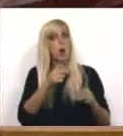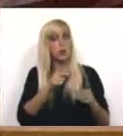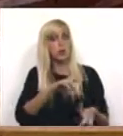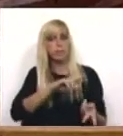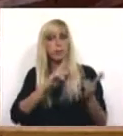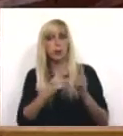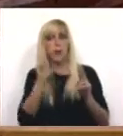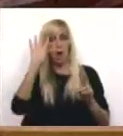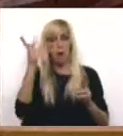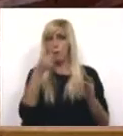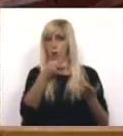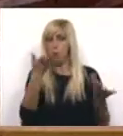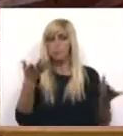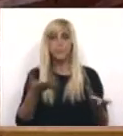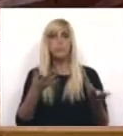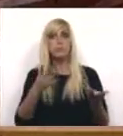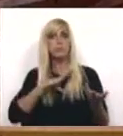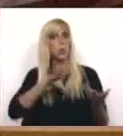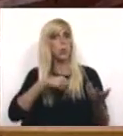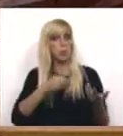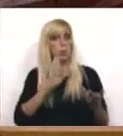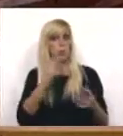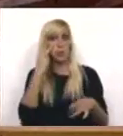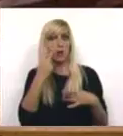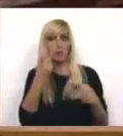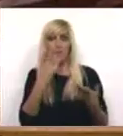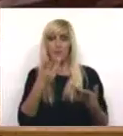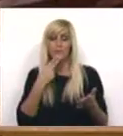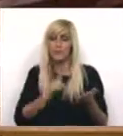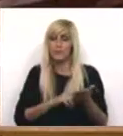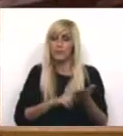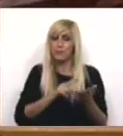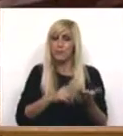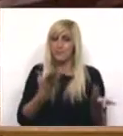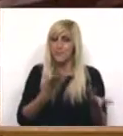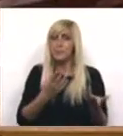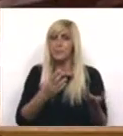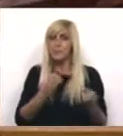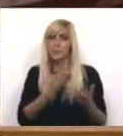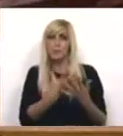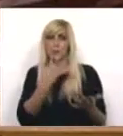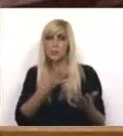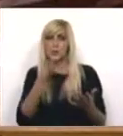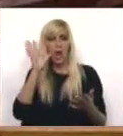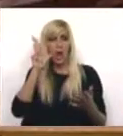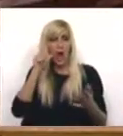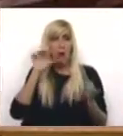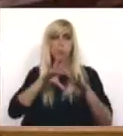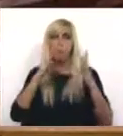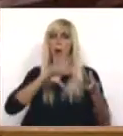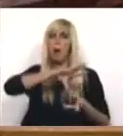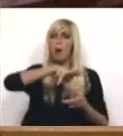alterações climáticas. De facto, o mundo já vive os efeitos reais e expressivos do aquecimento global do planeta.